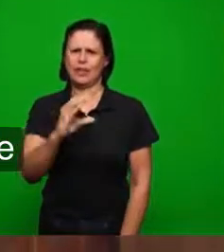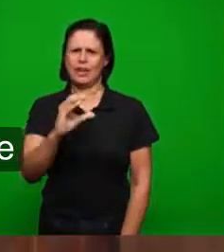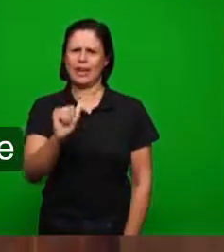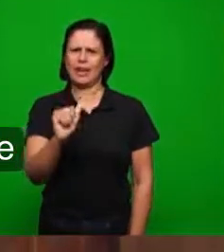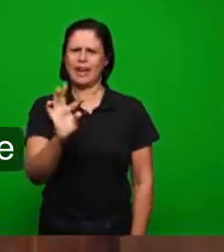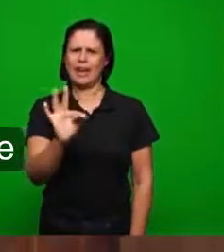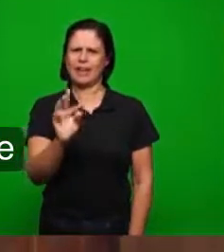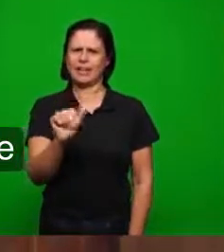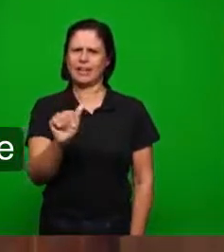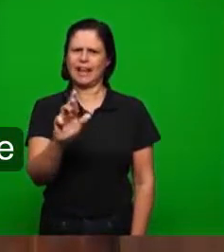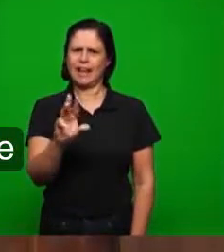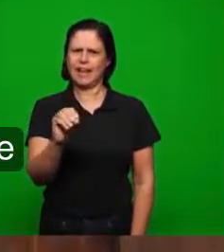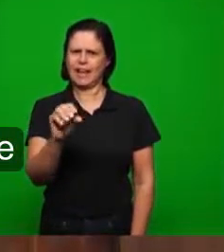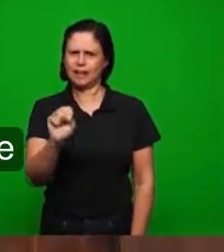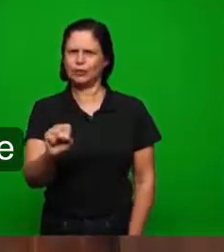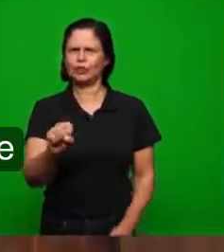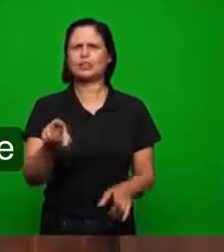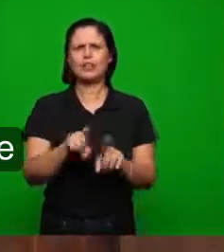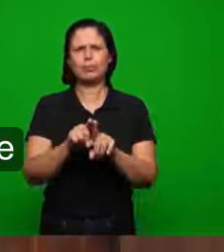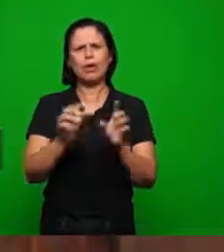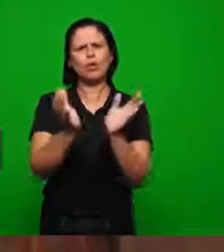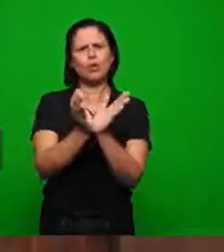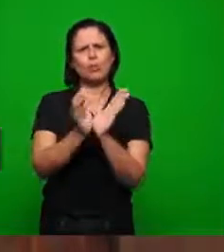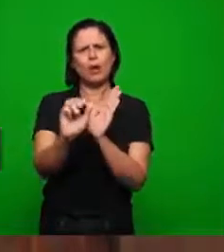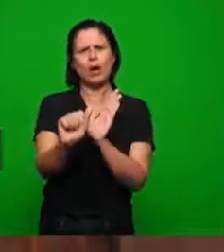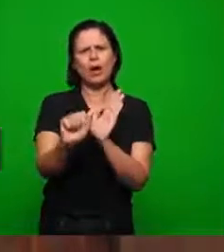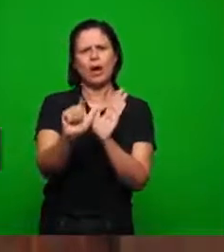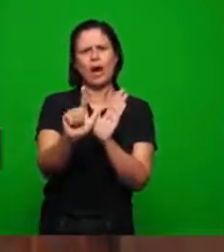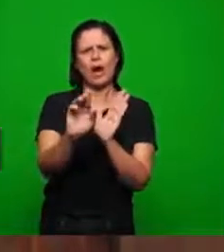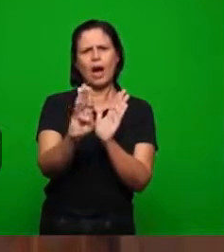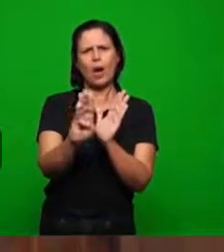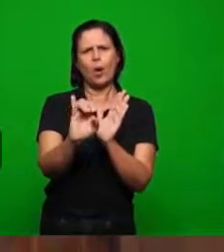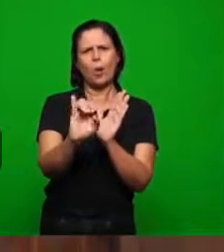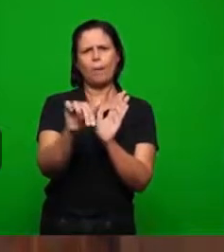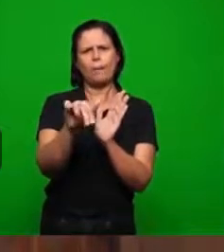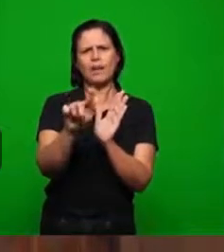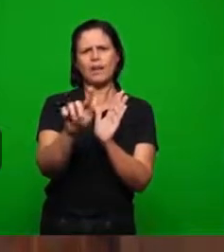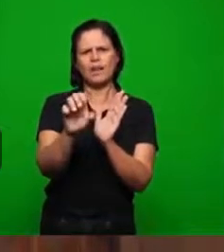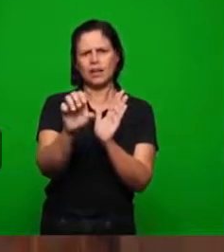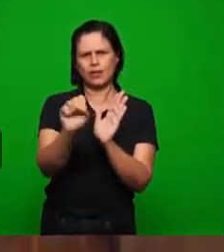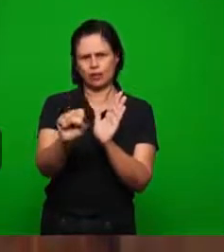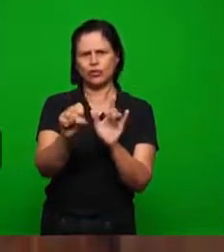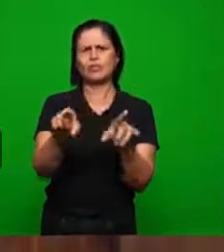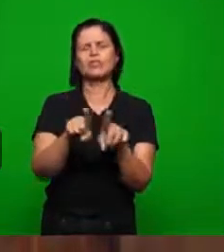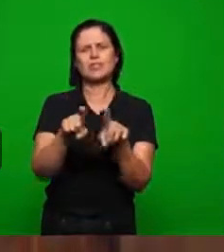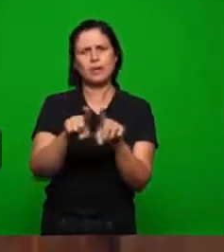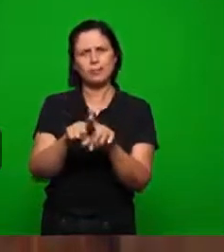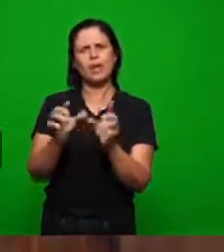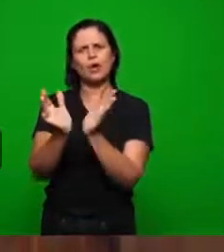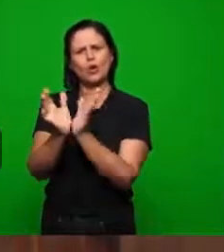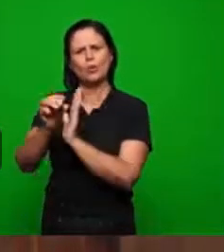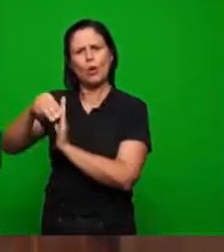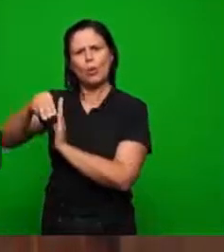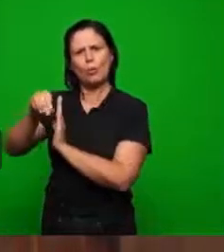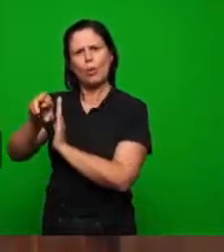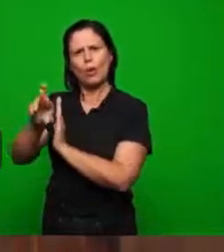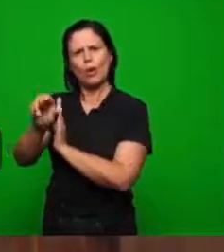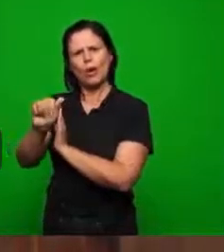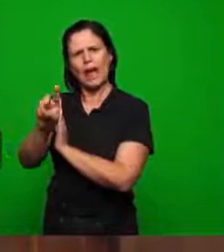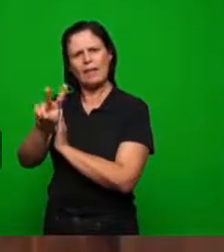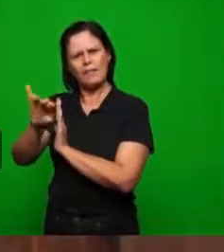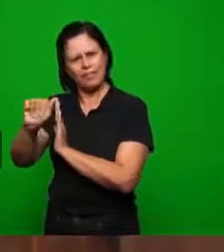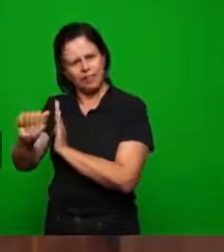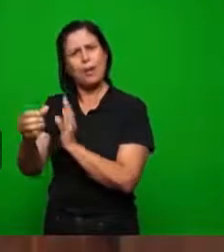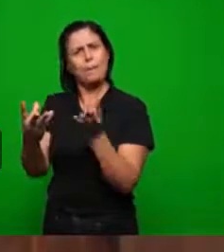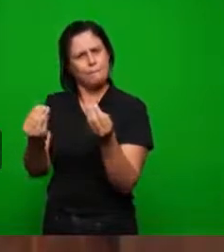eram os albígenes, eram os moráveis. Os da Morávia, muitos